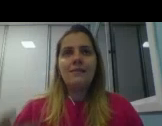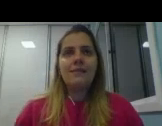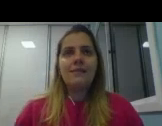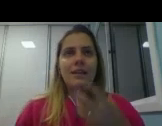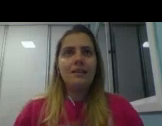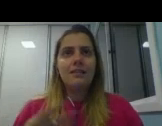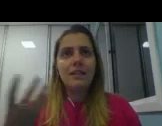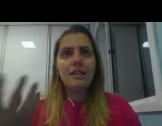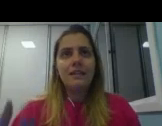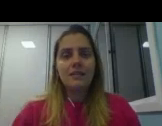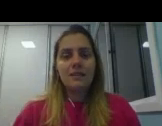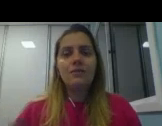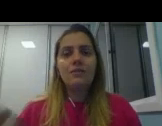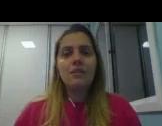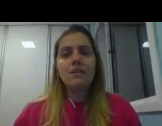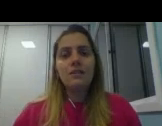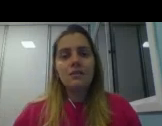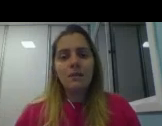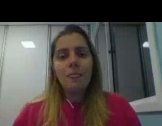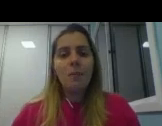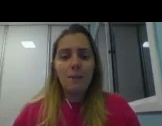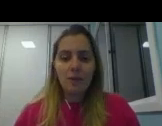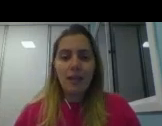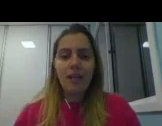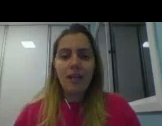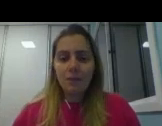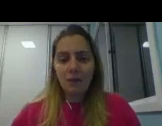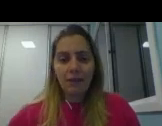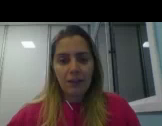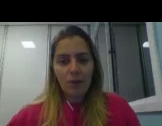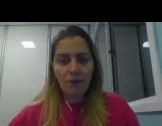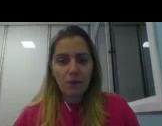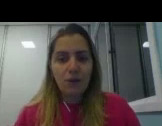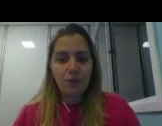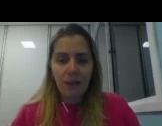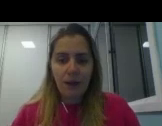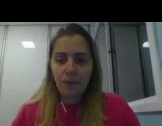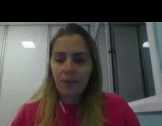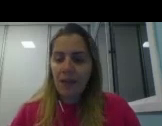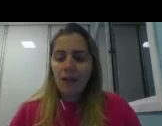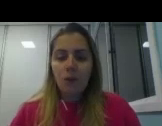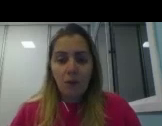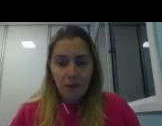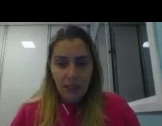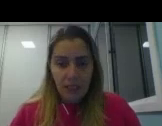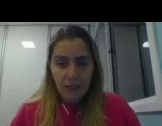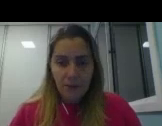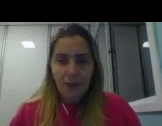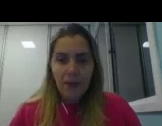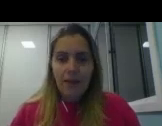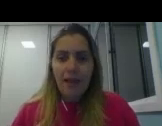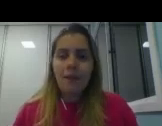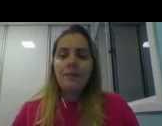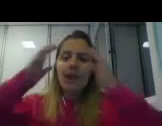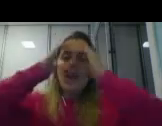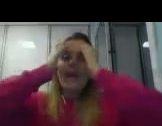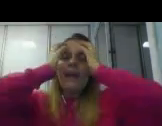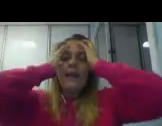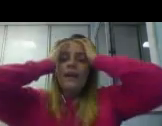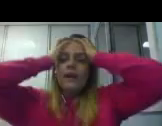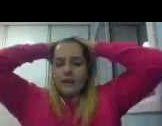aí para serem transcritas e traduzidas numa proteína que vai ter uma função final no meu organismo,